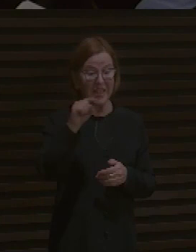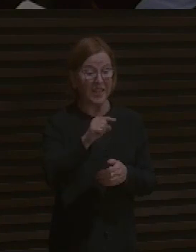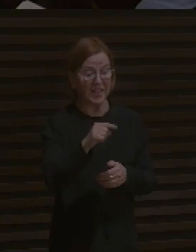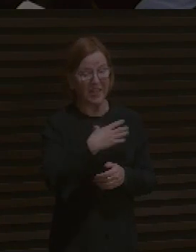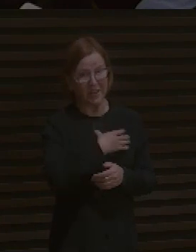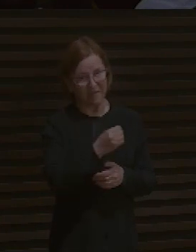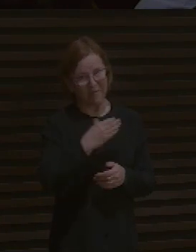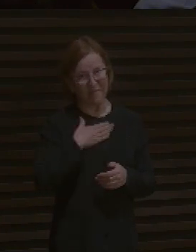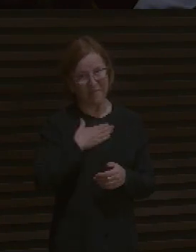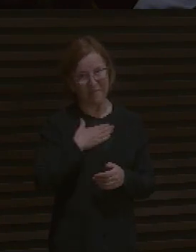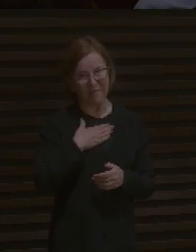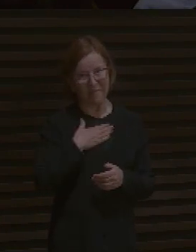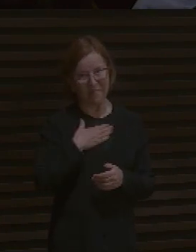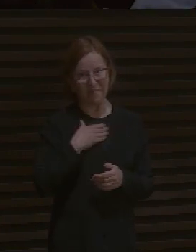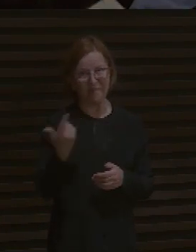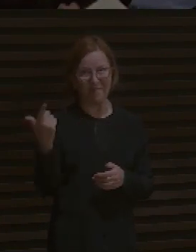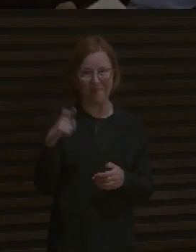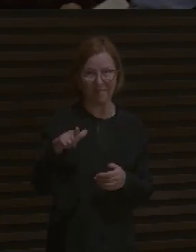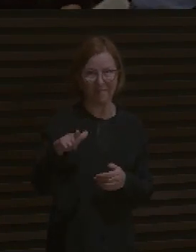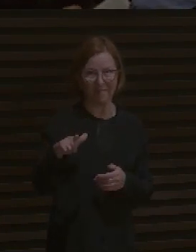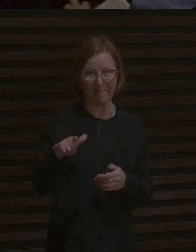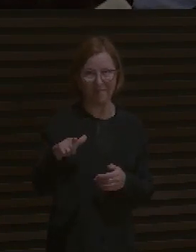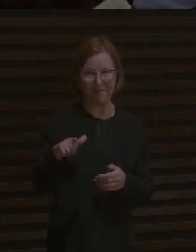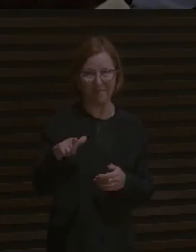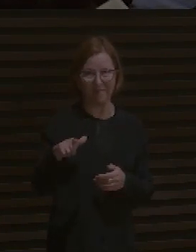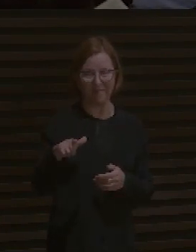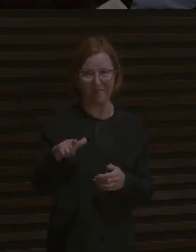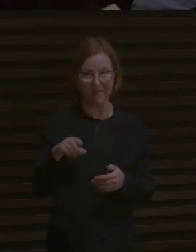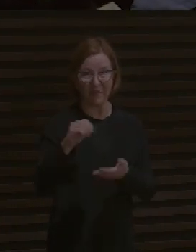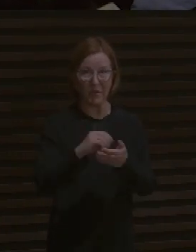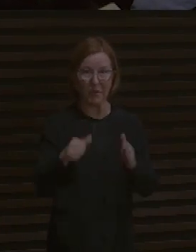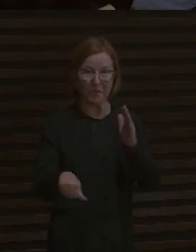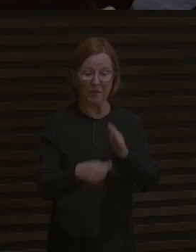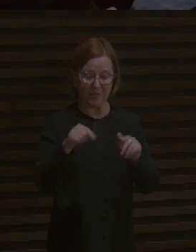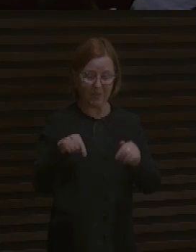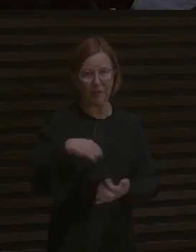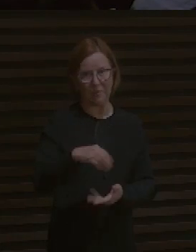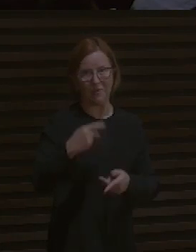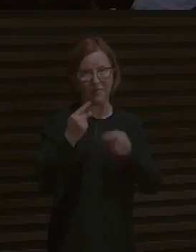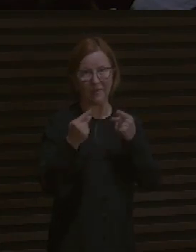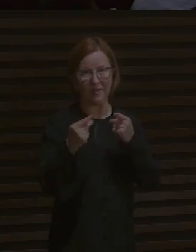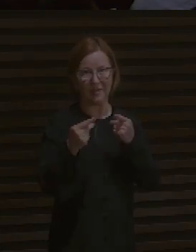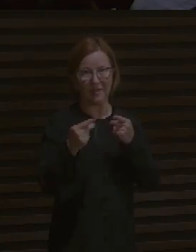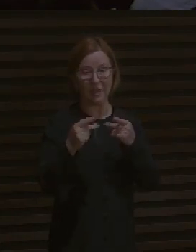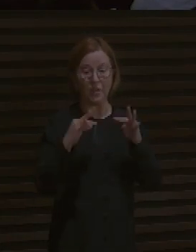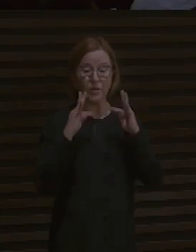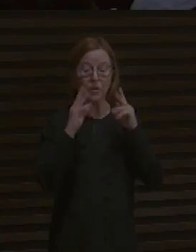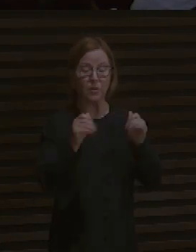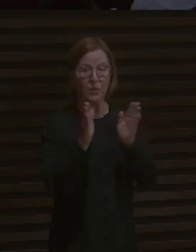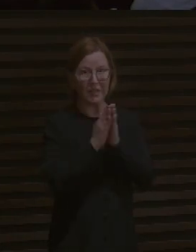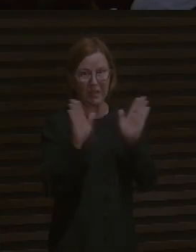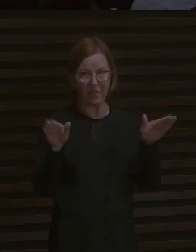filho? E novamente, ao introduzir o primogênito no mundo, diz: e